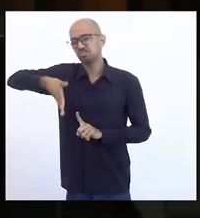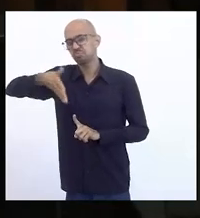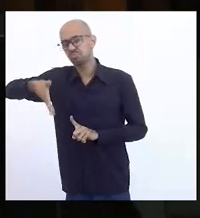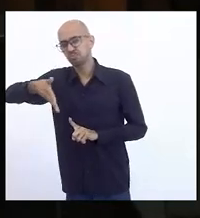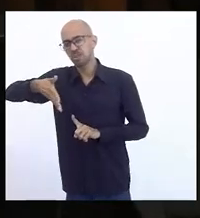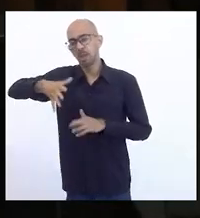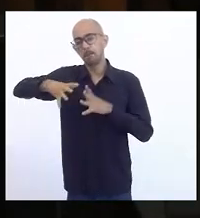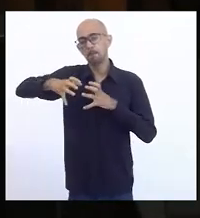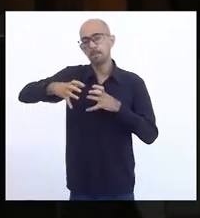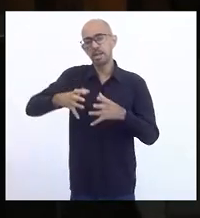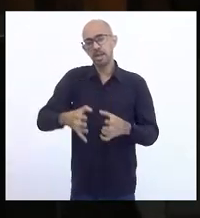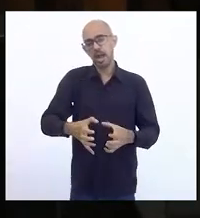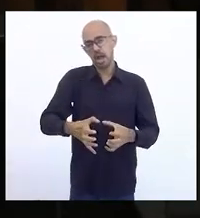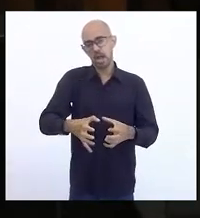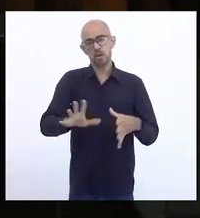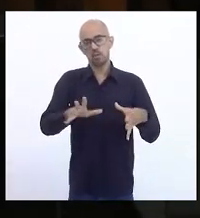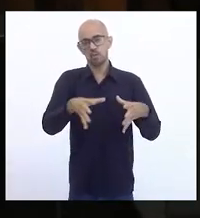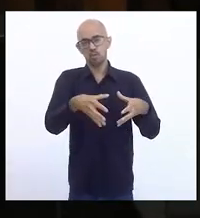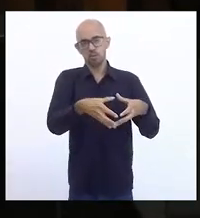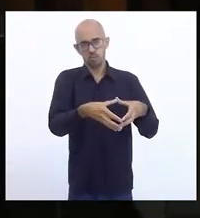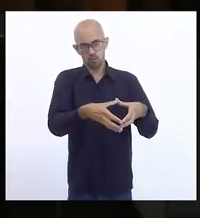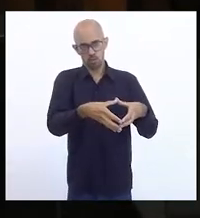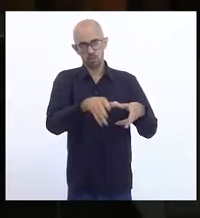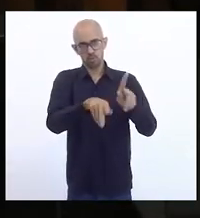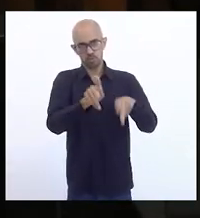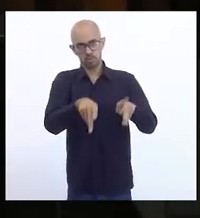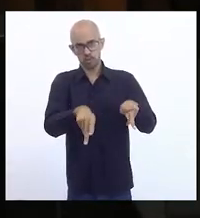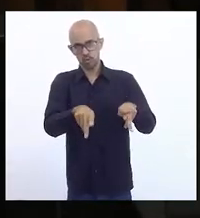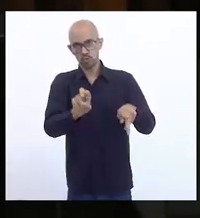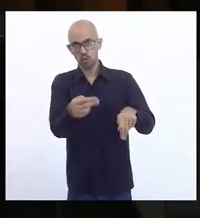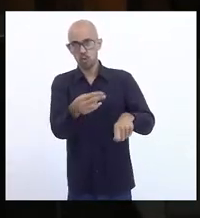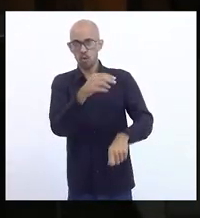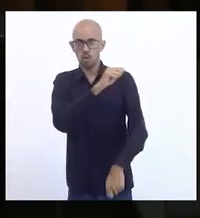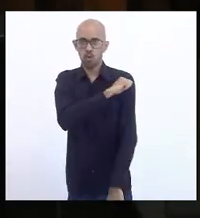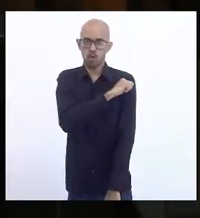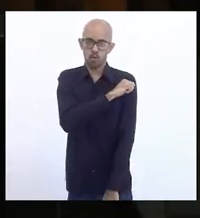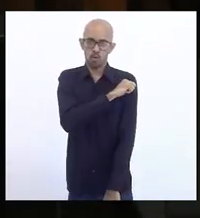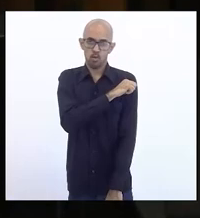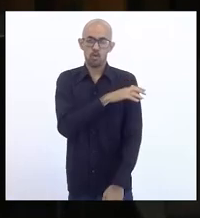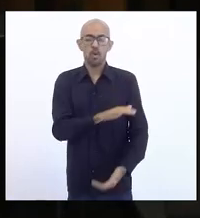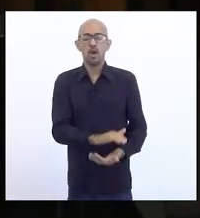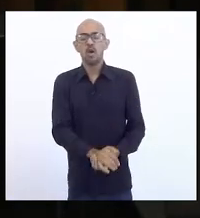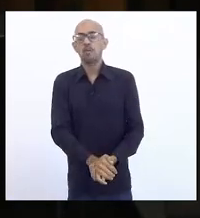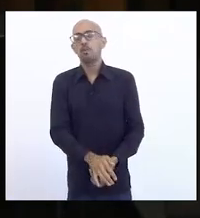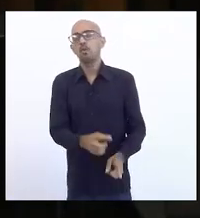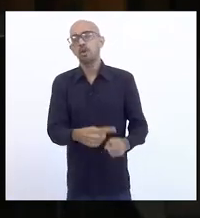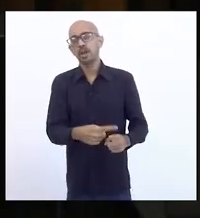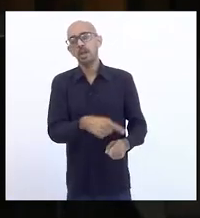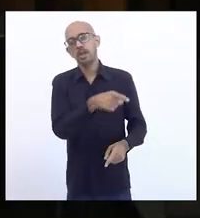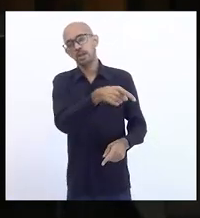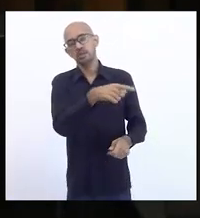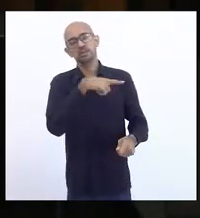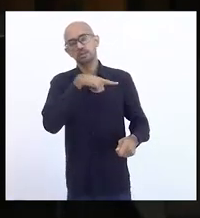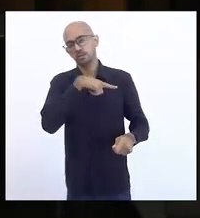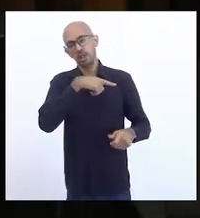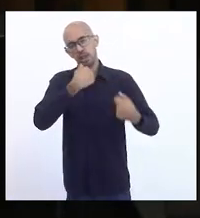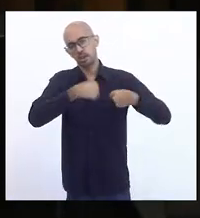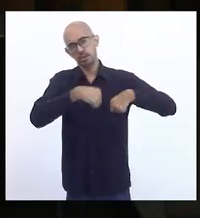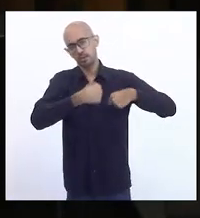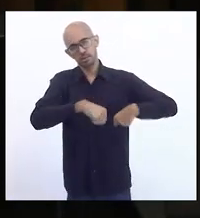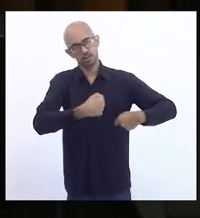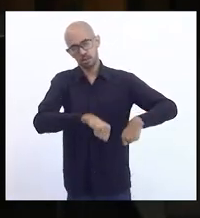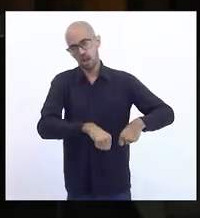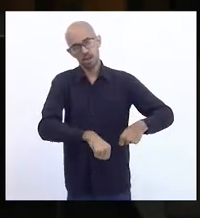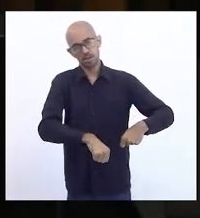corpo docente e discente, porque o corpo docente e discente demanda o que lhe é pertinente